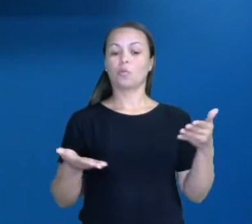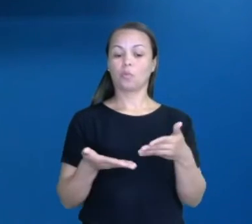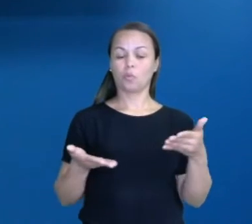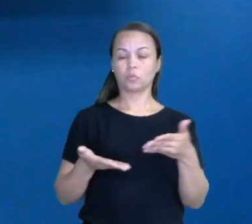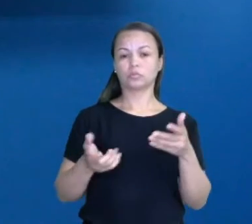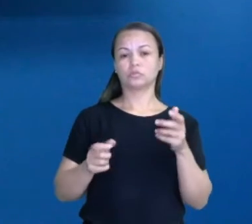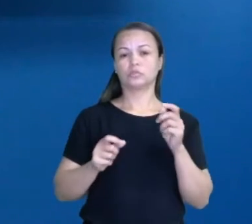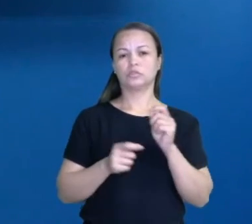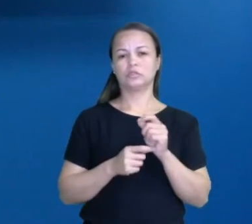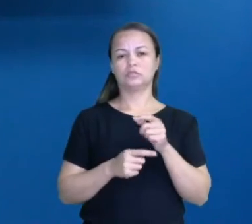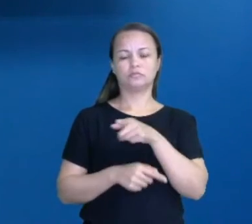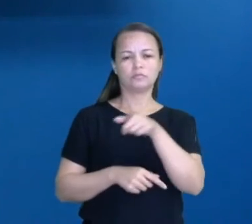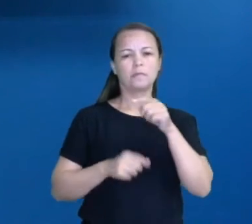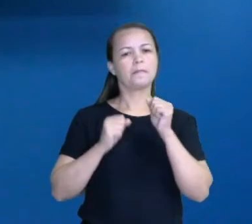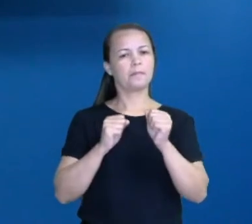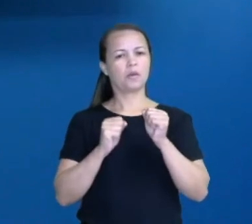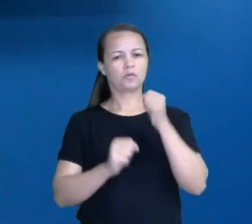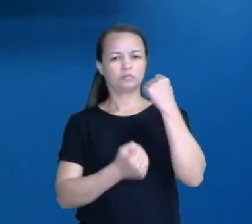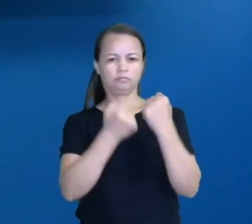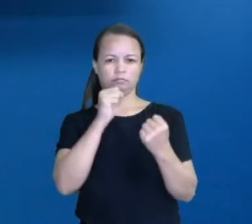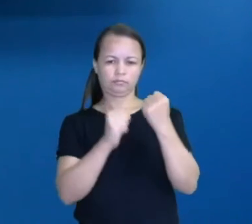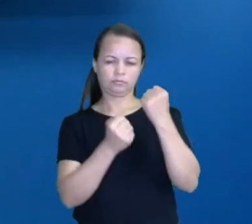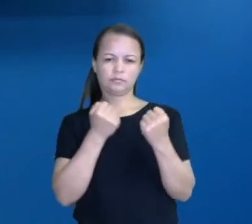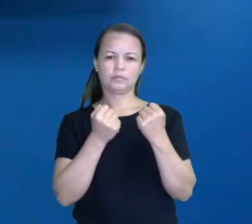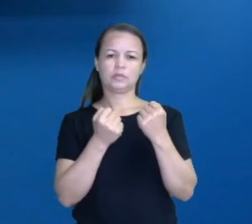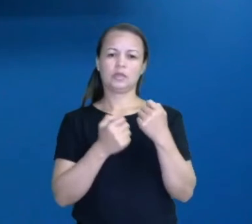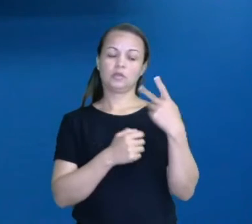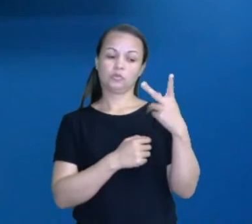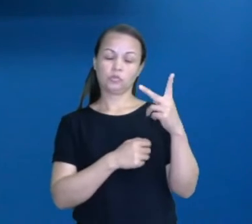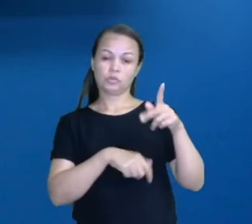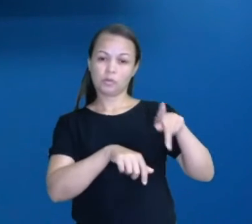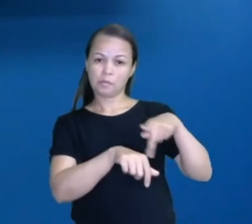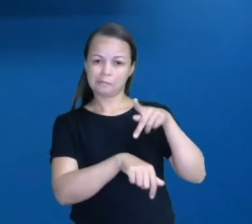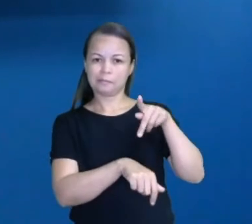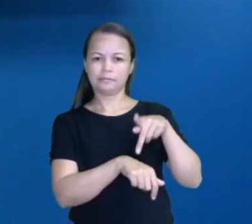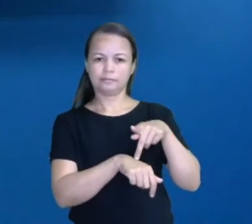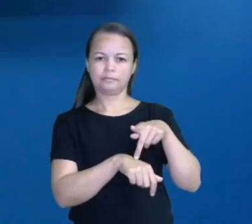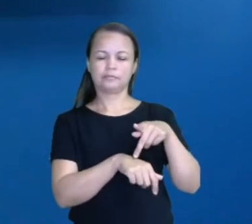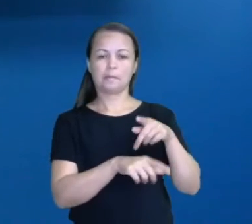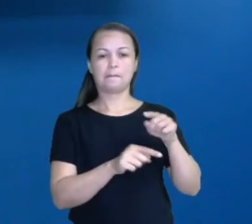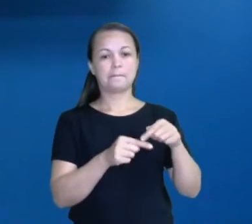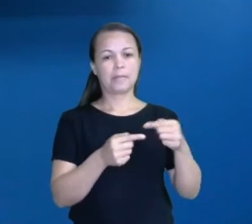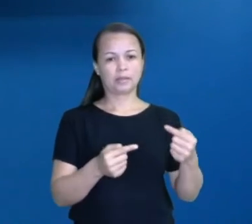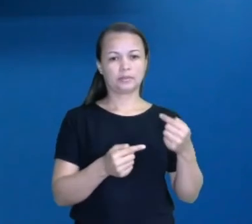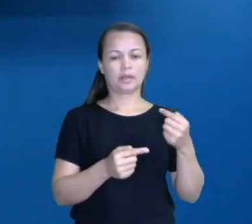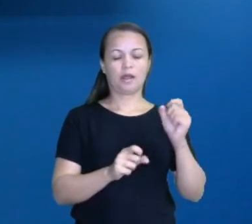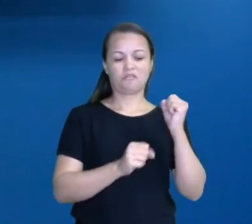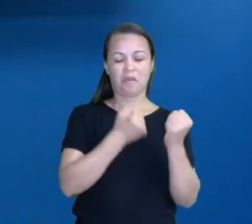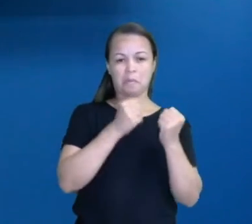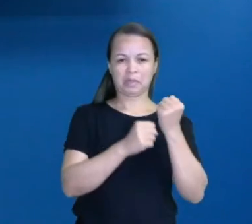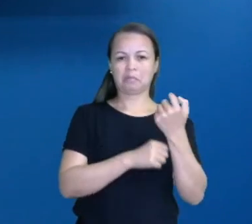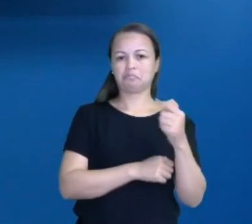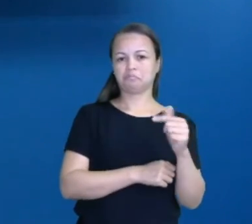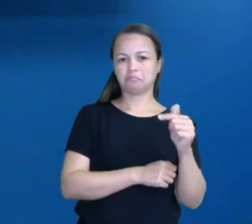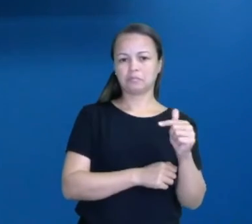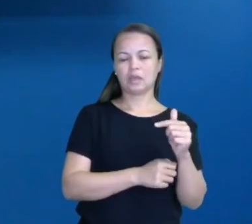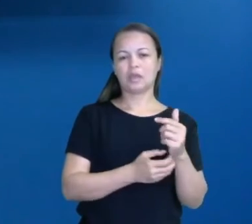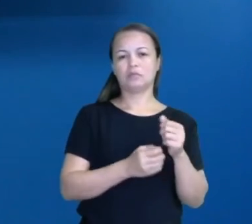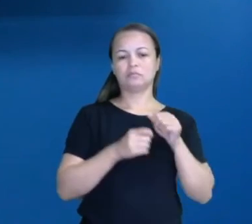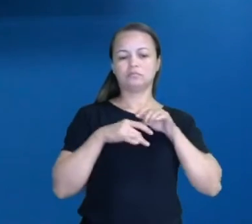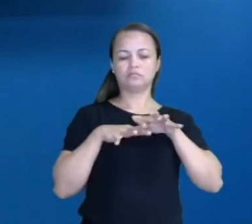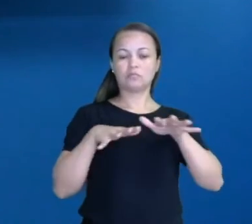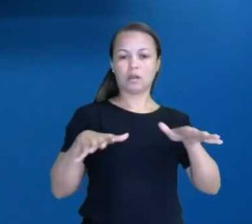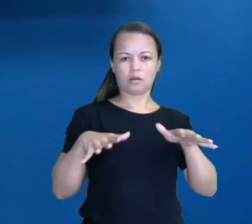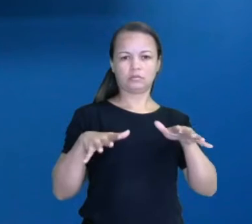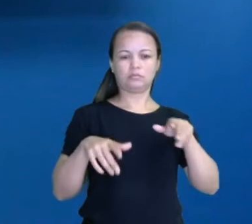hoje você pode ter uma empresa que ela tem um escritório no seu país de origem, mas ela não tem uma fábrica, uma linha de produção dentro